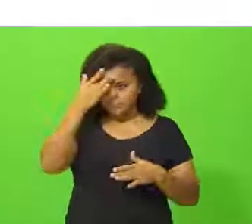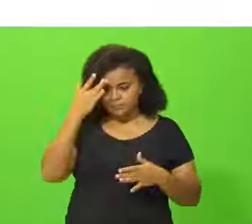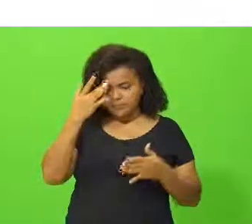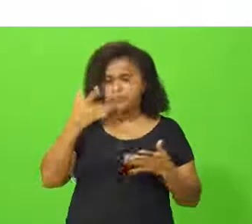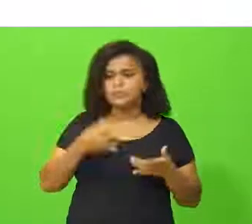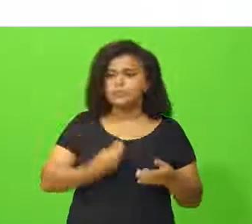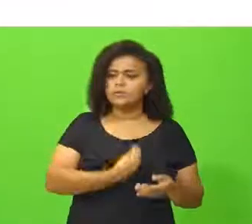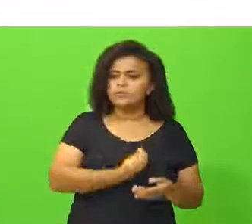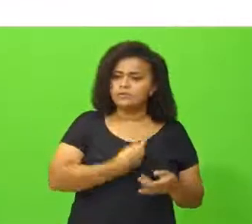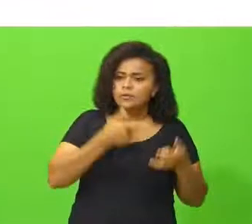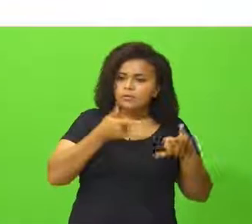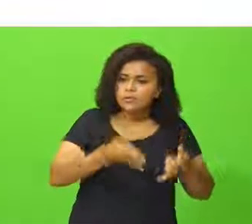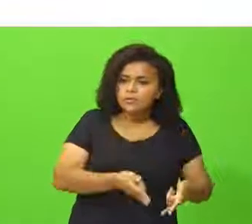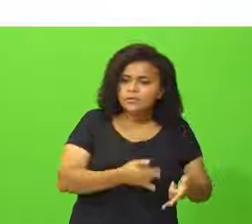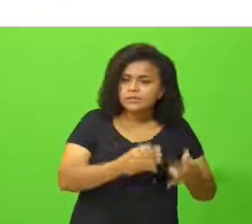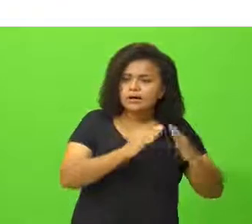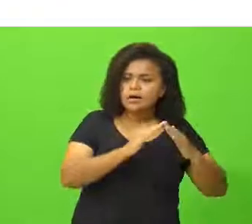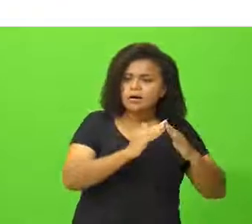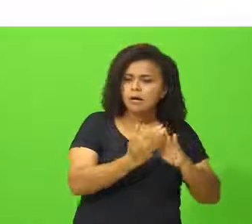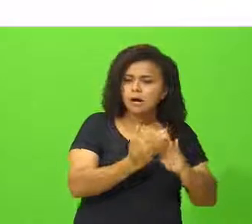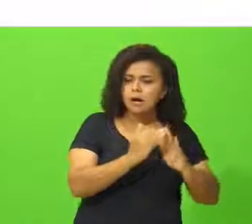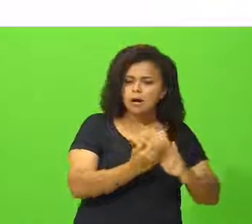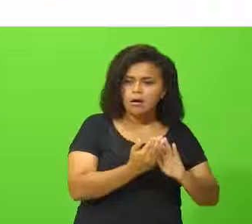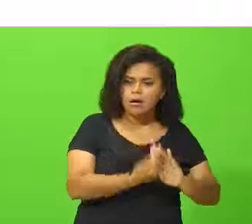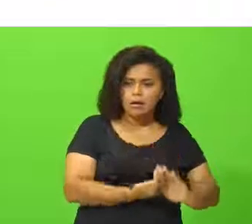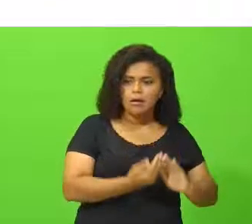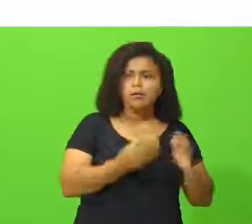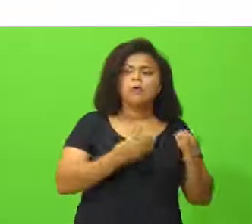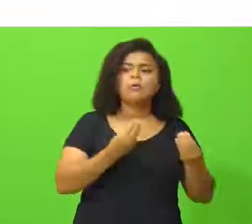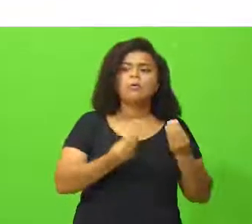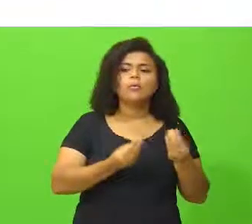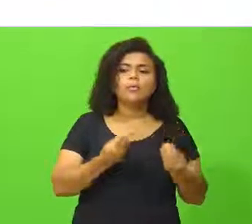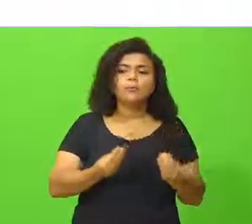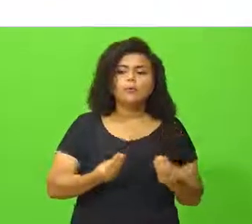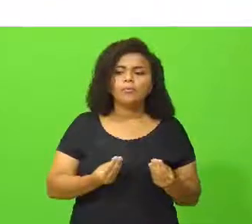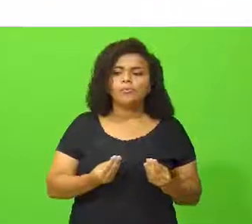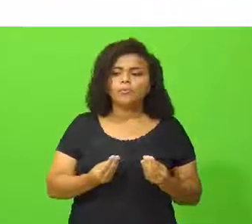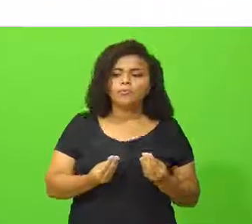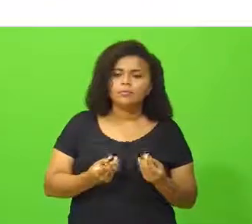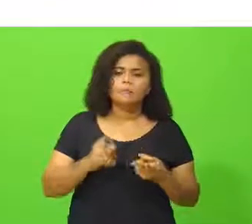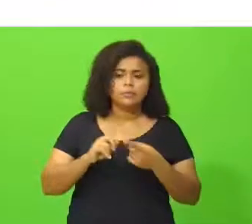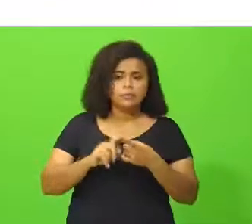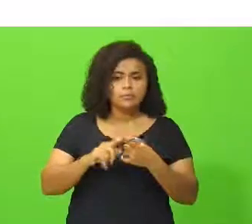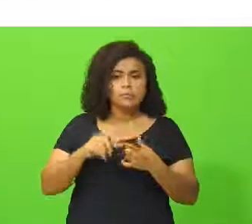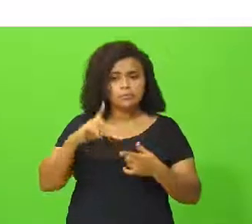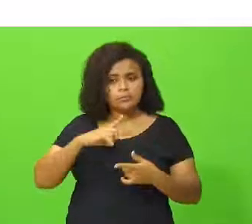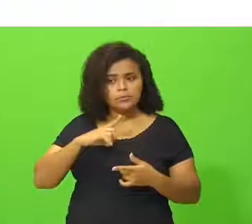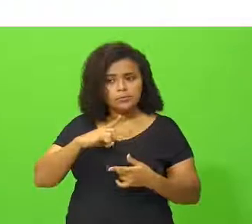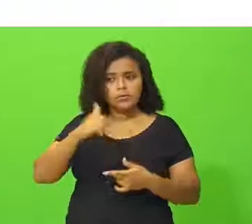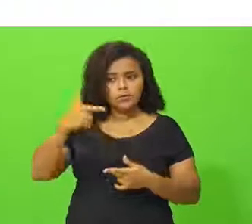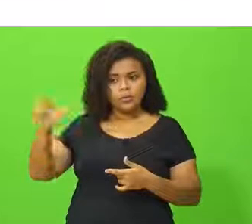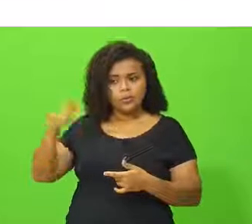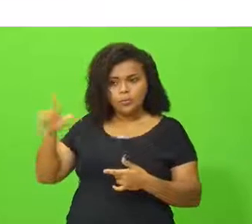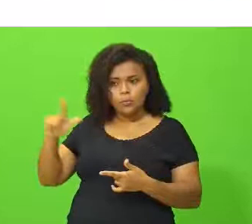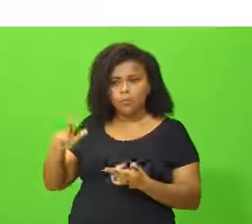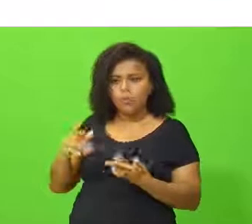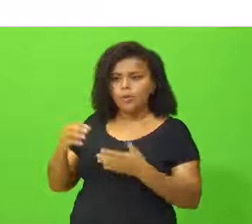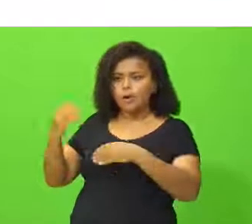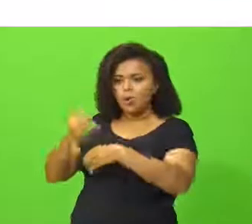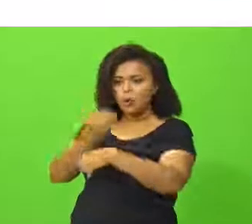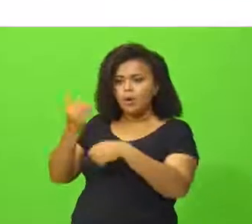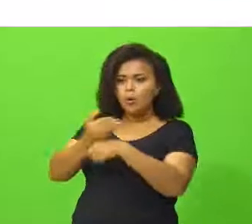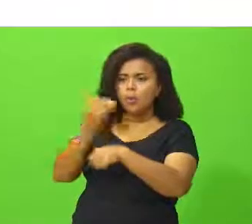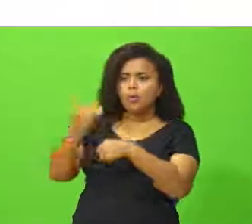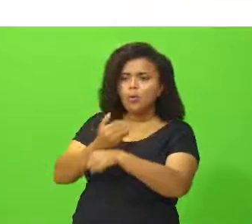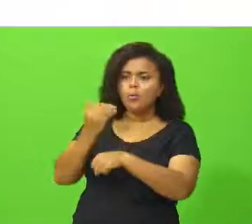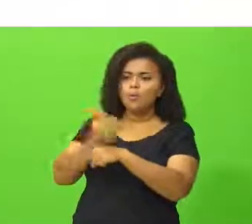área adequadamente localizada e urbanizada. Um outro exemplo que eu também citaria seria a própria construção de uma usina hidrelétrica. Ela